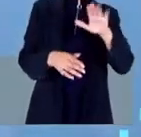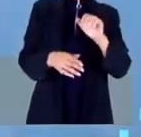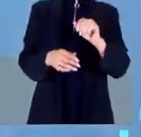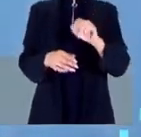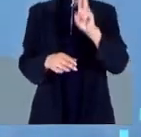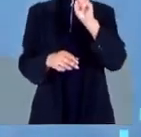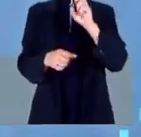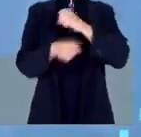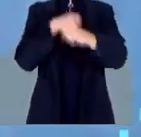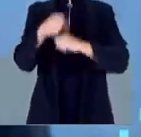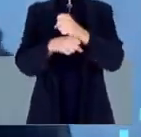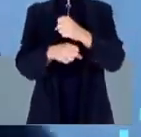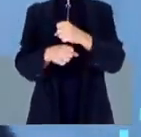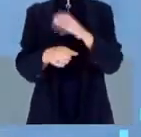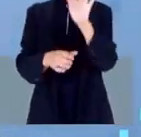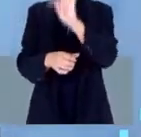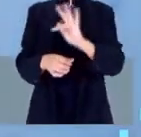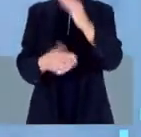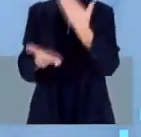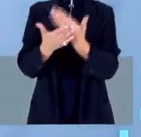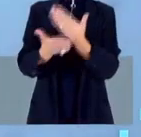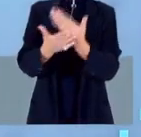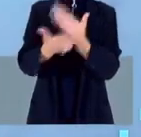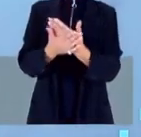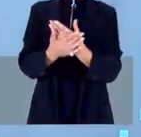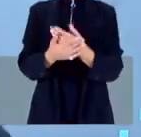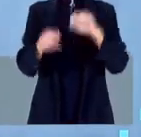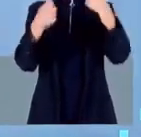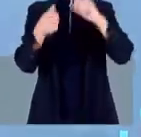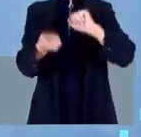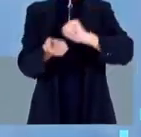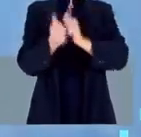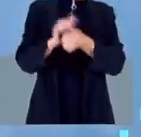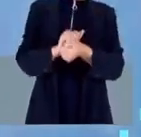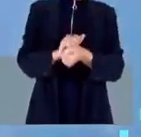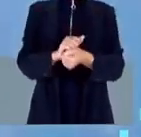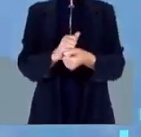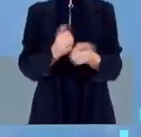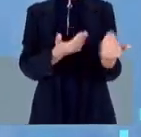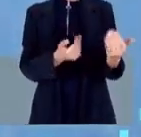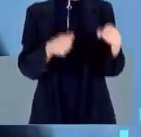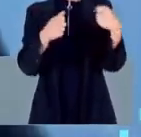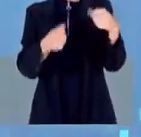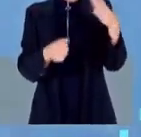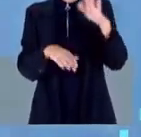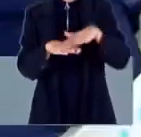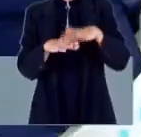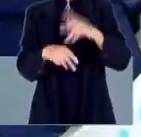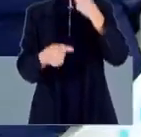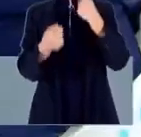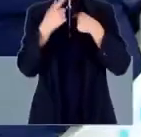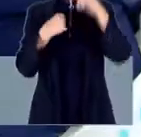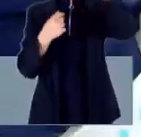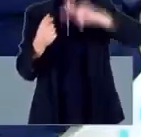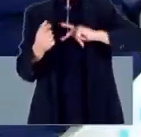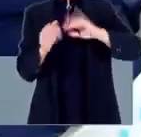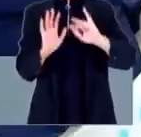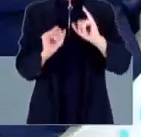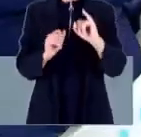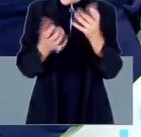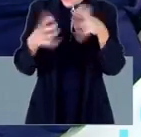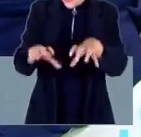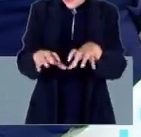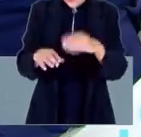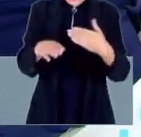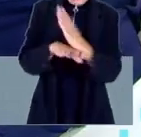cinco anos num banco de uma universidade a gente também tem que desmistificar o jovem tem que fazer o que ele quer mas ele tem que saber também que se ele não quiser por